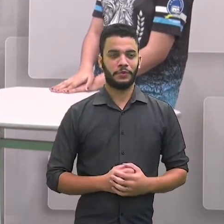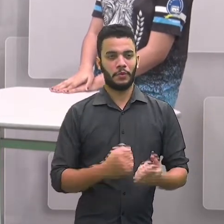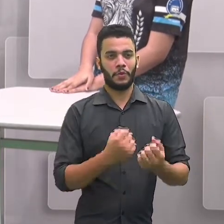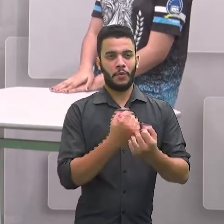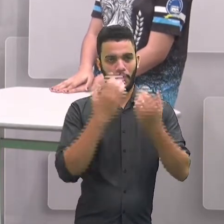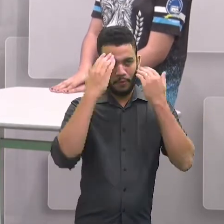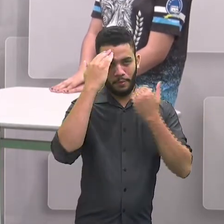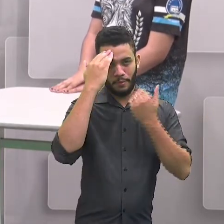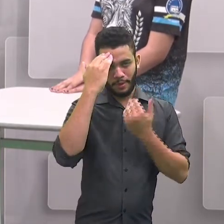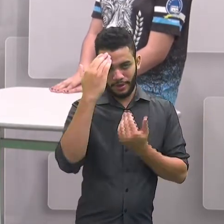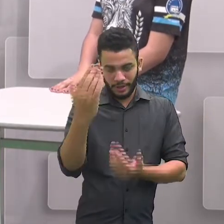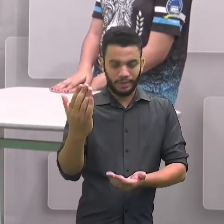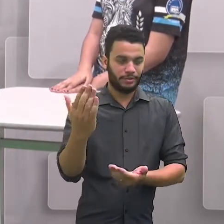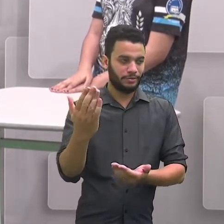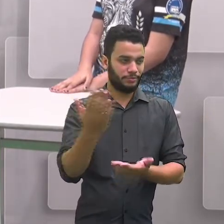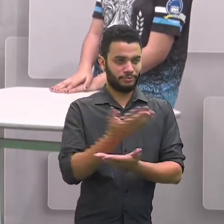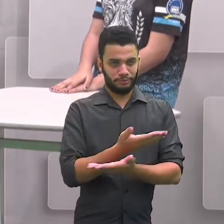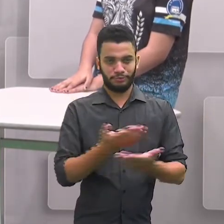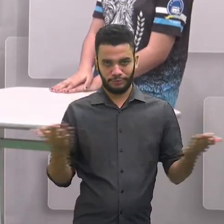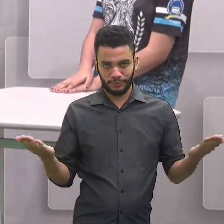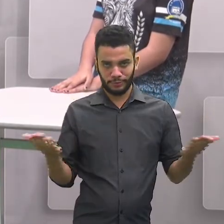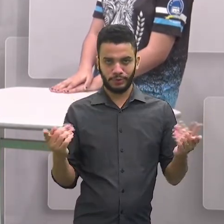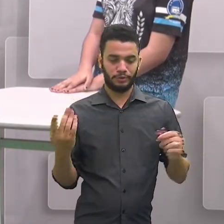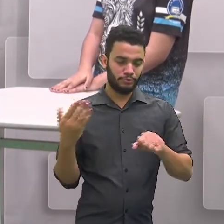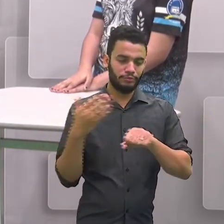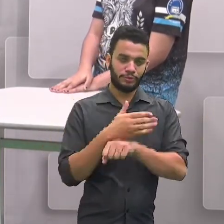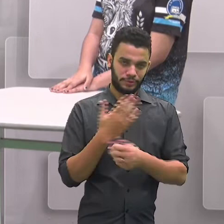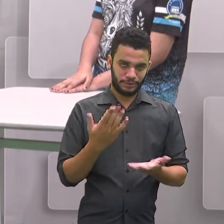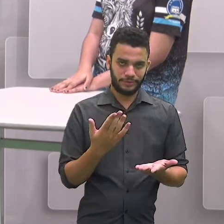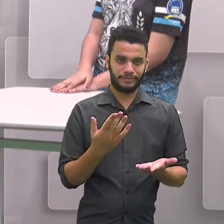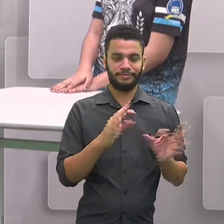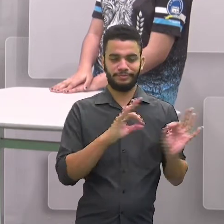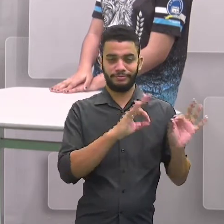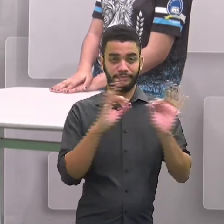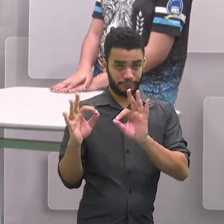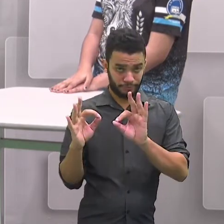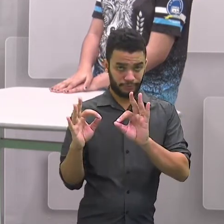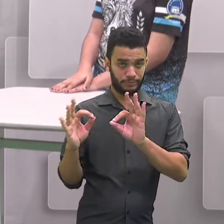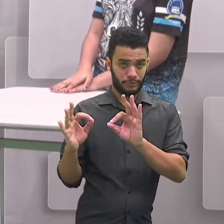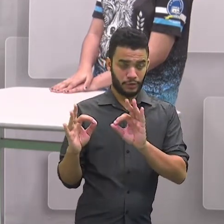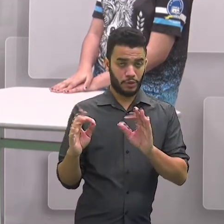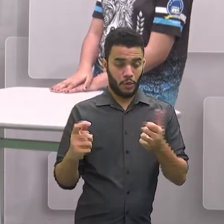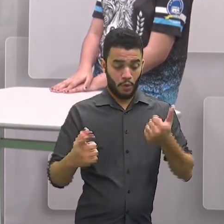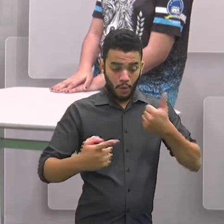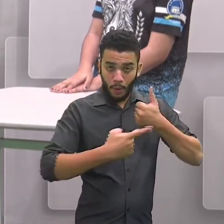Obrigado, pessoal, pela participação de vocês, tá? Continue ligados aí.